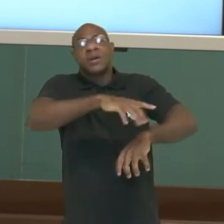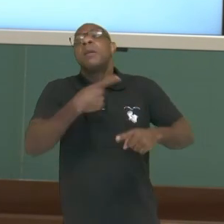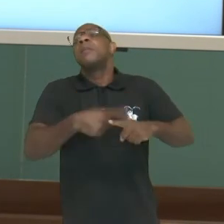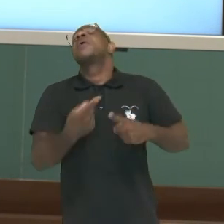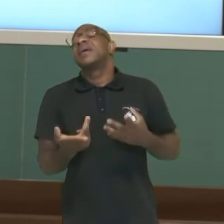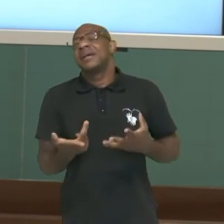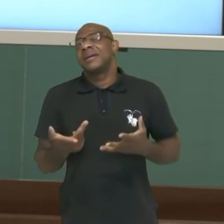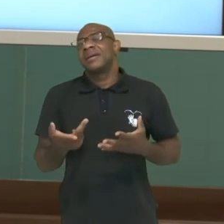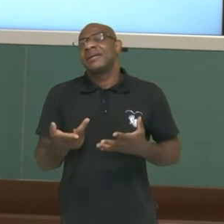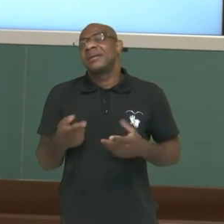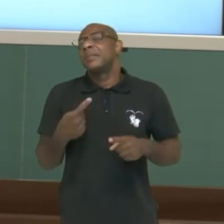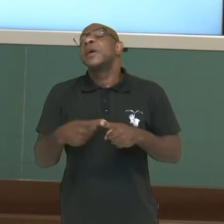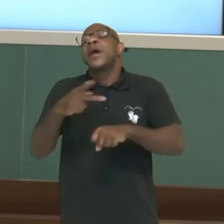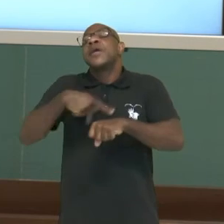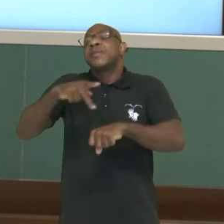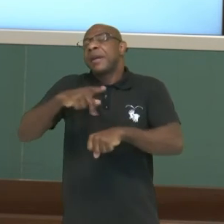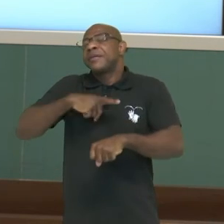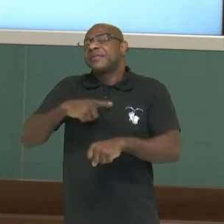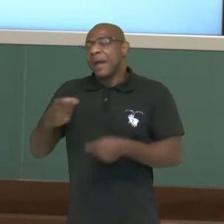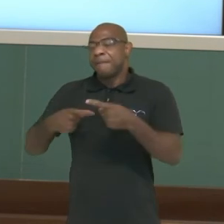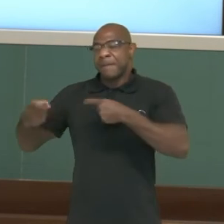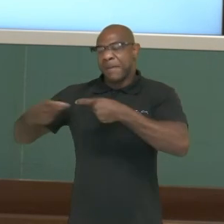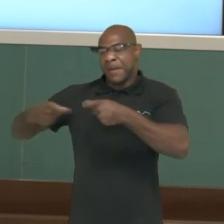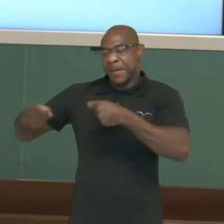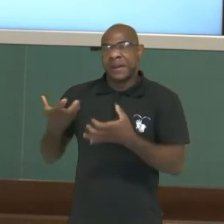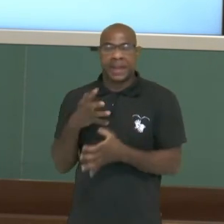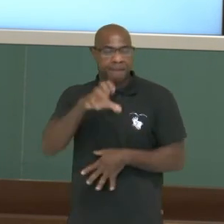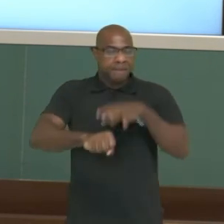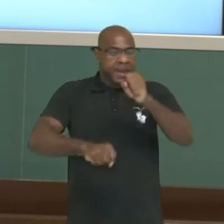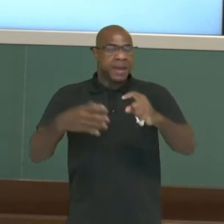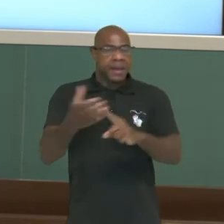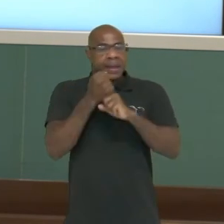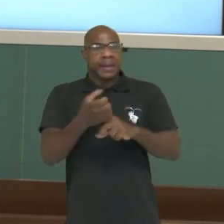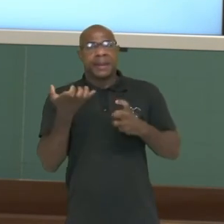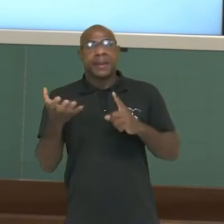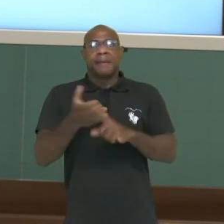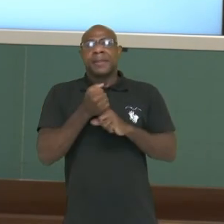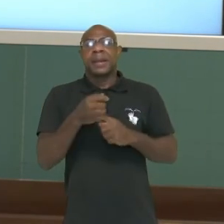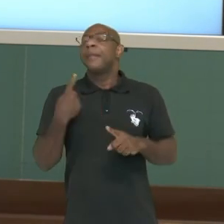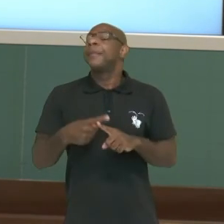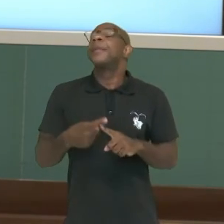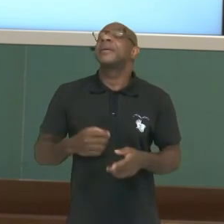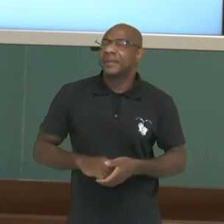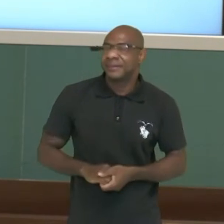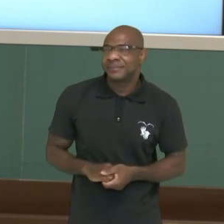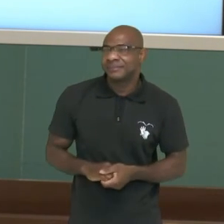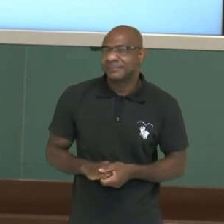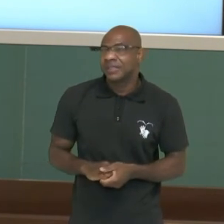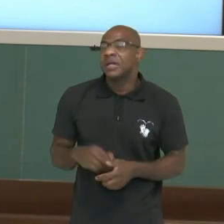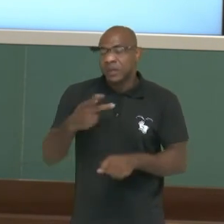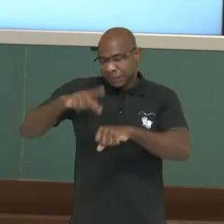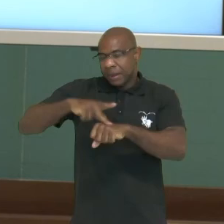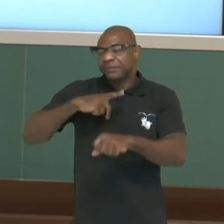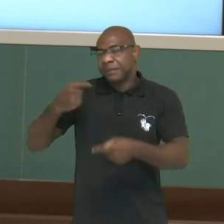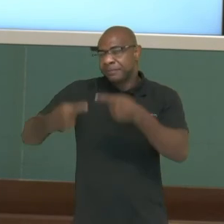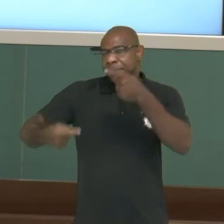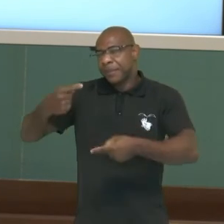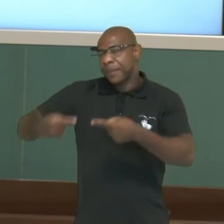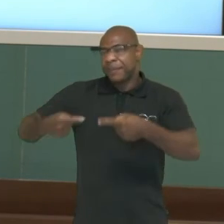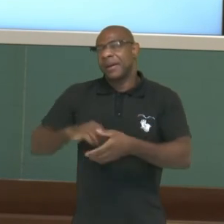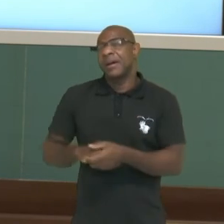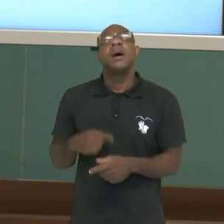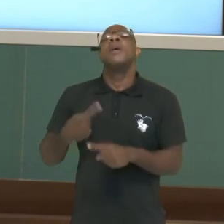agora voltou, então, a ter uma intensidade maior na disputa ali entre os países, ok? Então, por